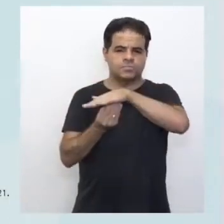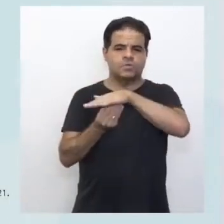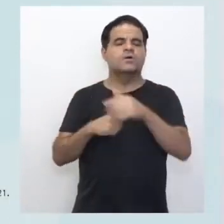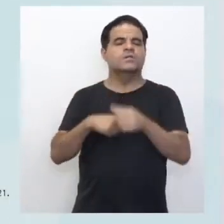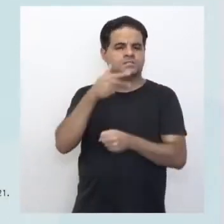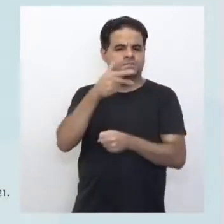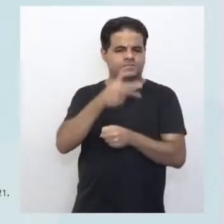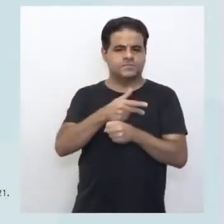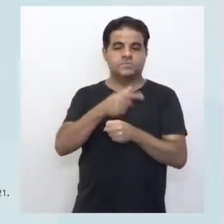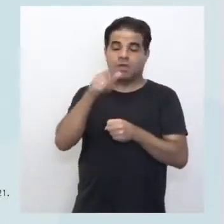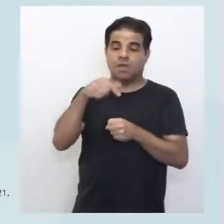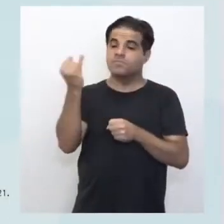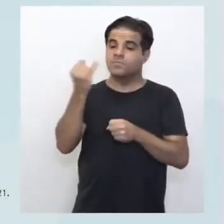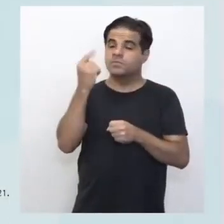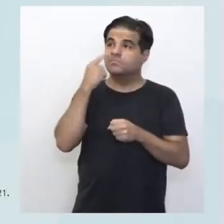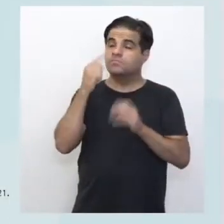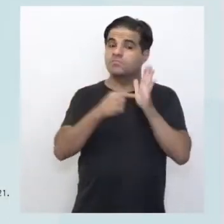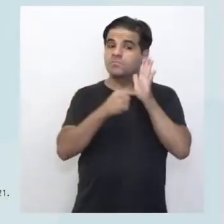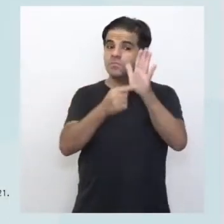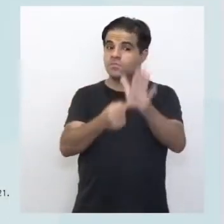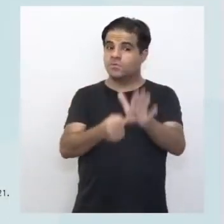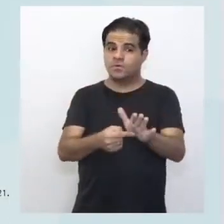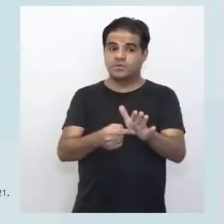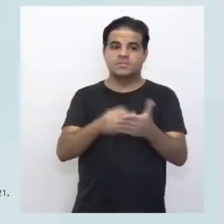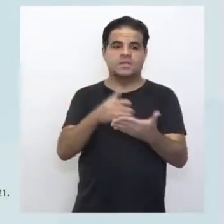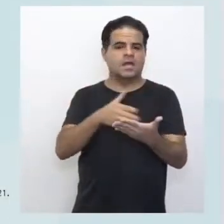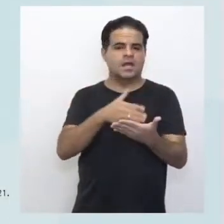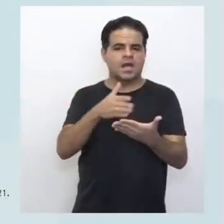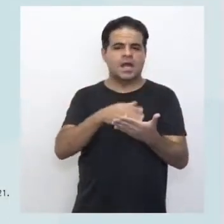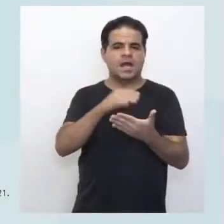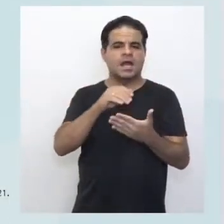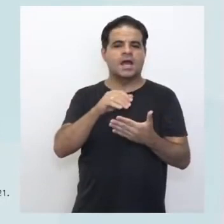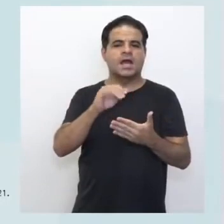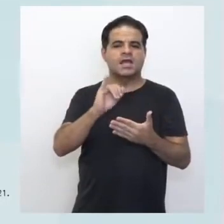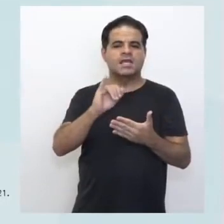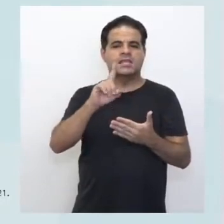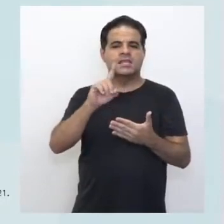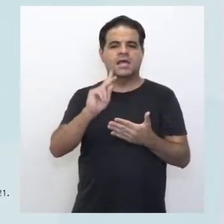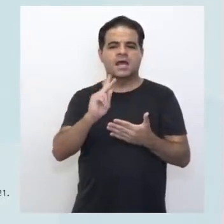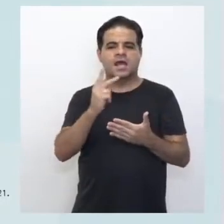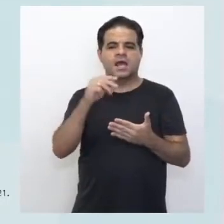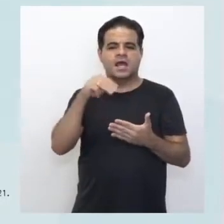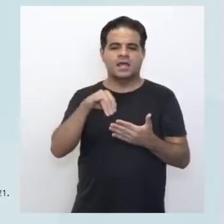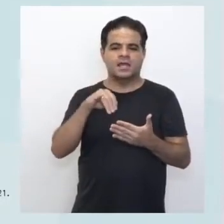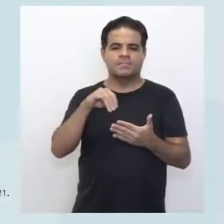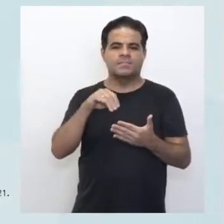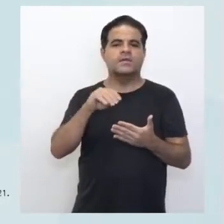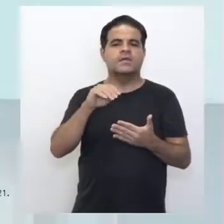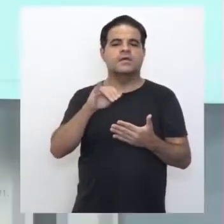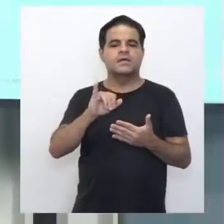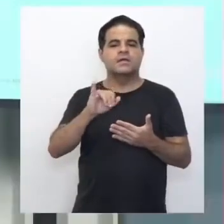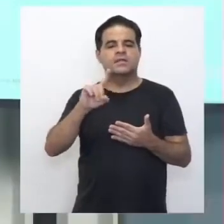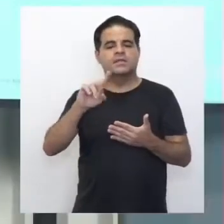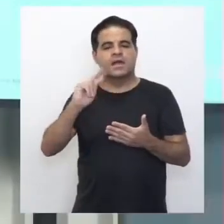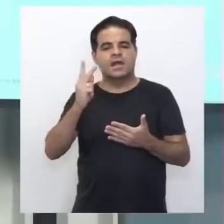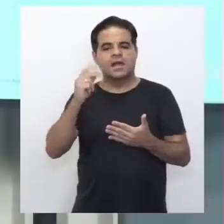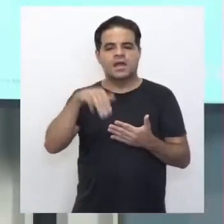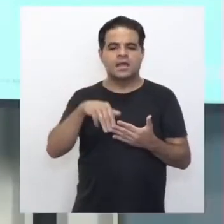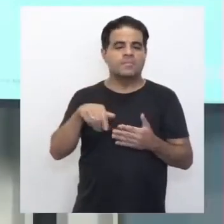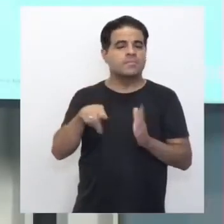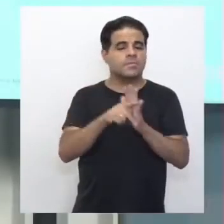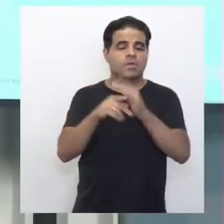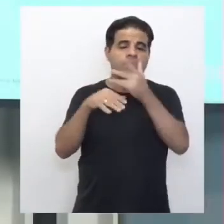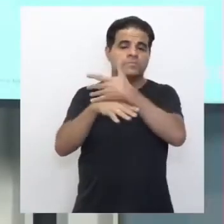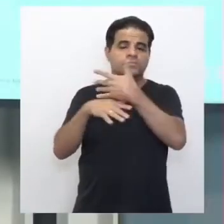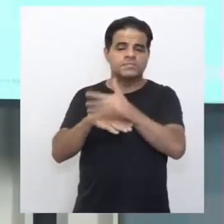que é importante, que mostra aí, né, o Atlas do Brasil, né, e o IDHM, que é o Índice de Desenvolvimento Humano dos Municípios. Aí